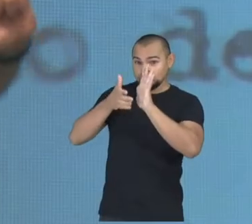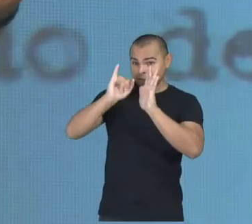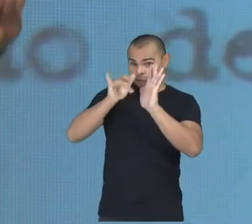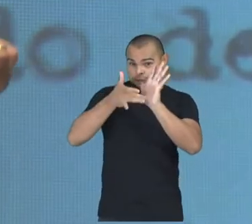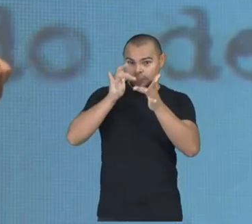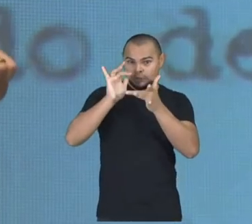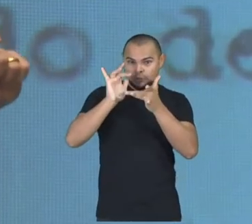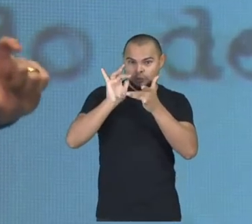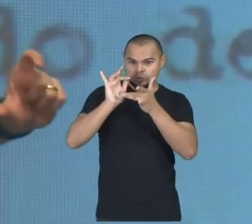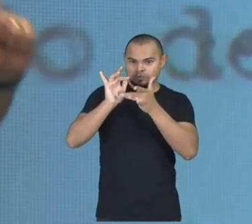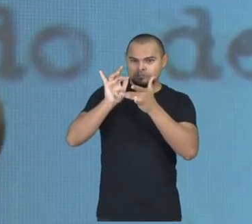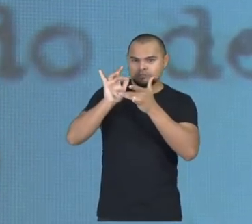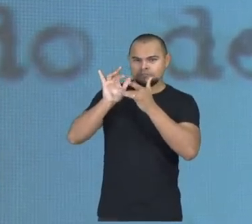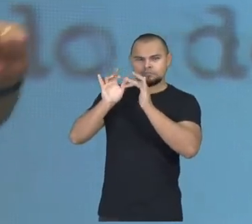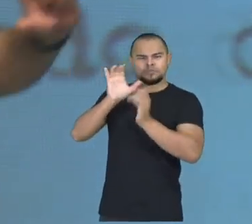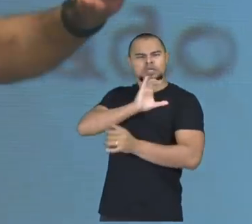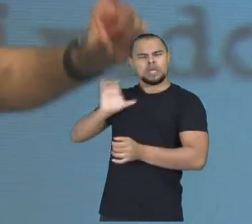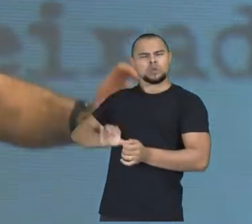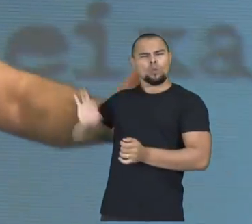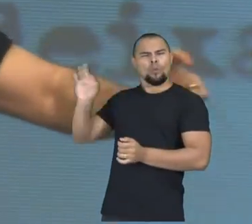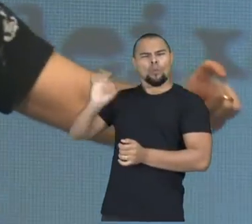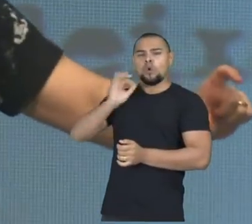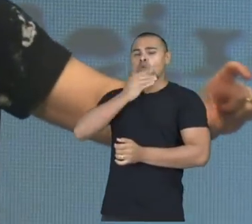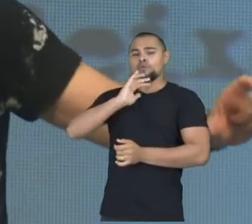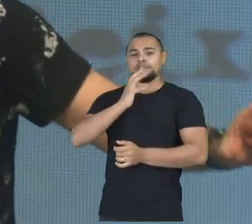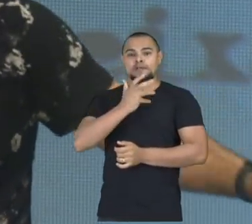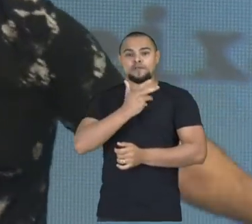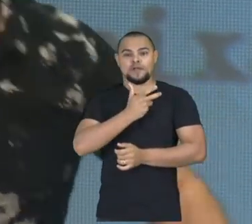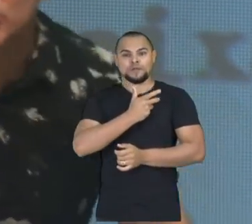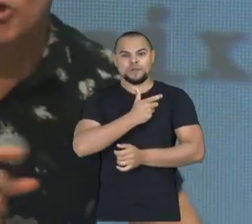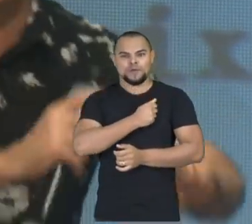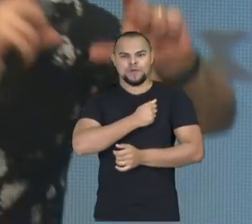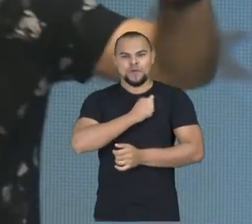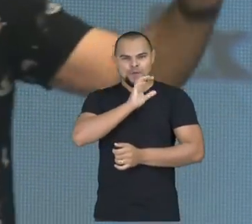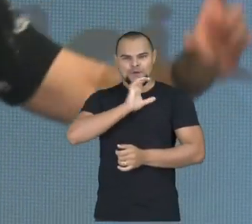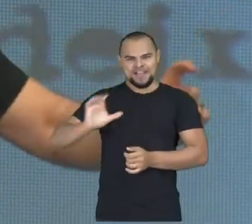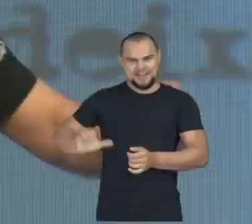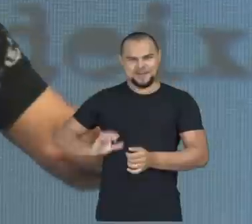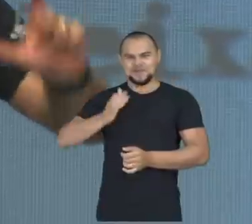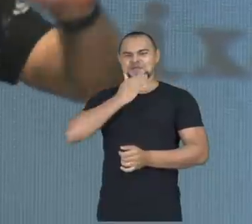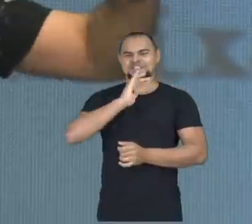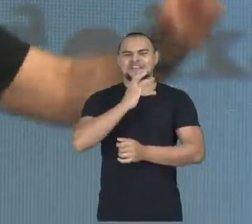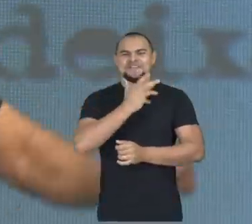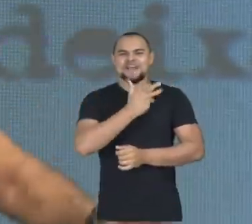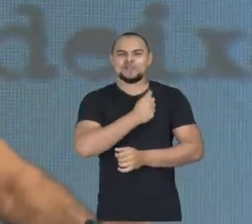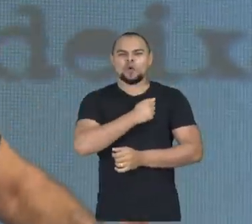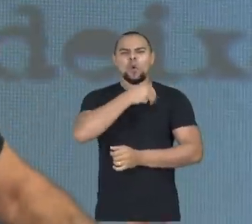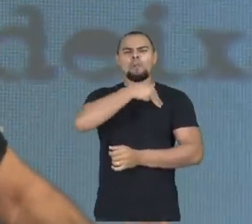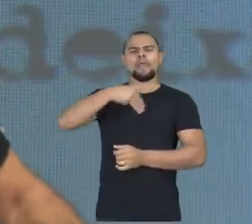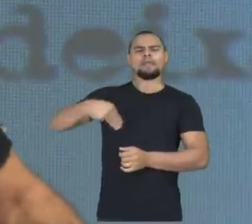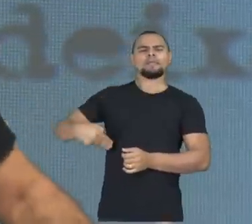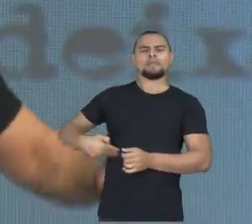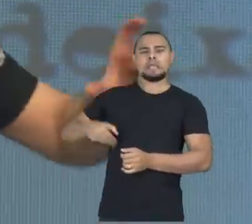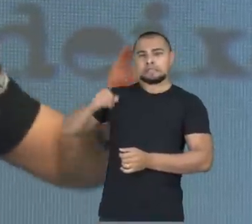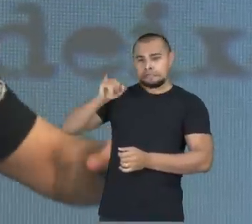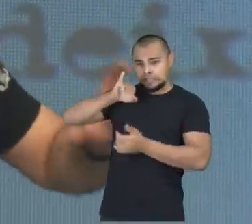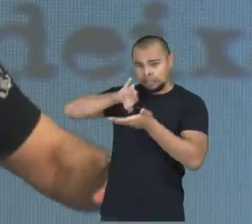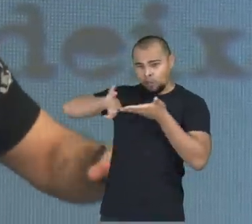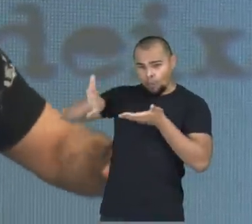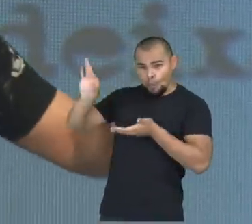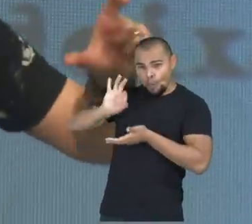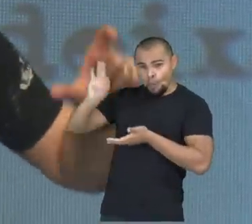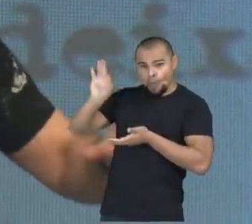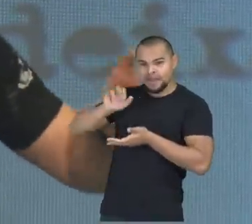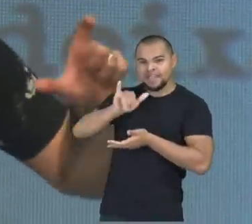o Cristo, o Salvador, é isso que significa o Cristo, o Salvador, o Messias,